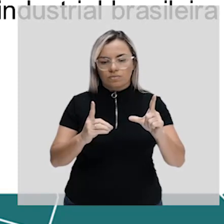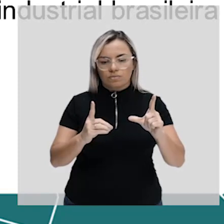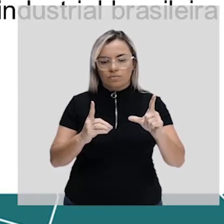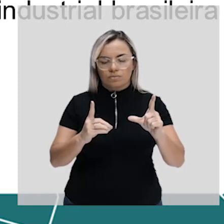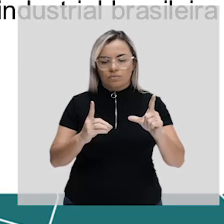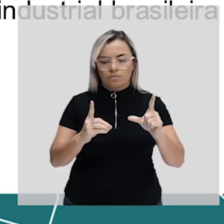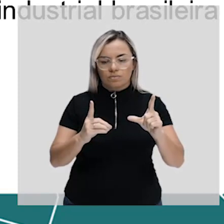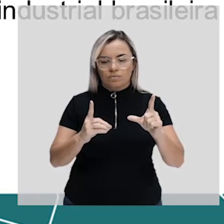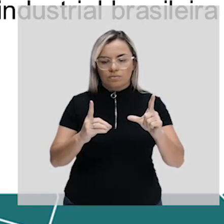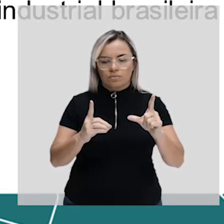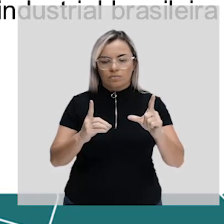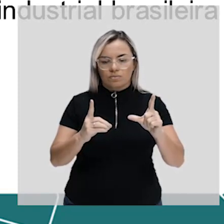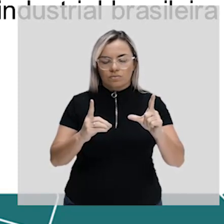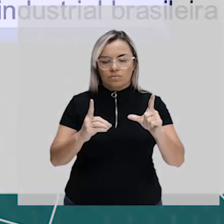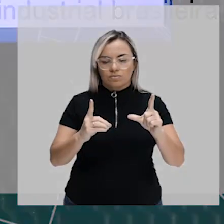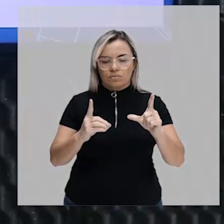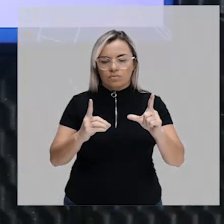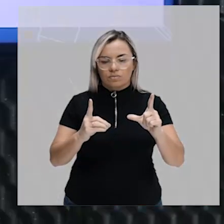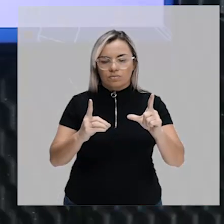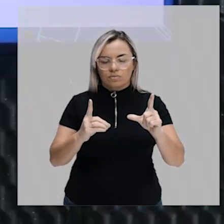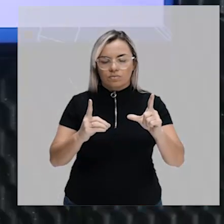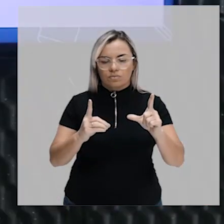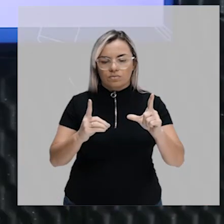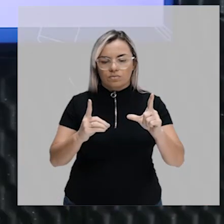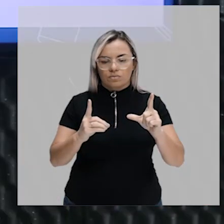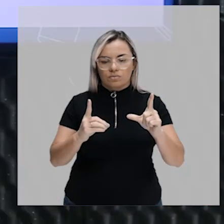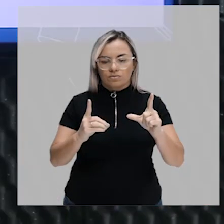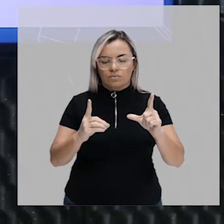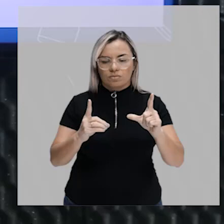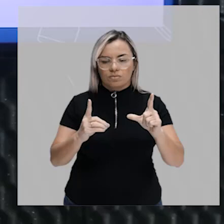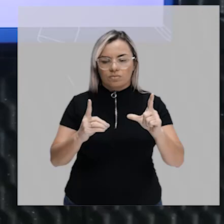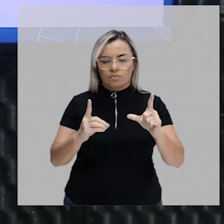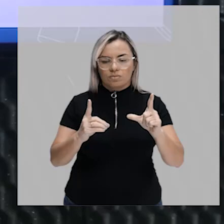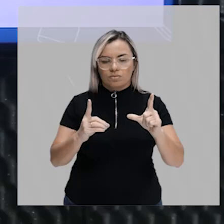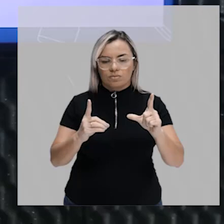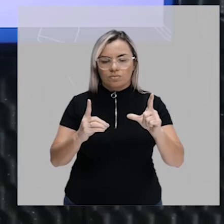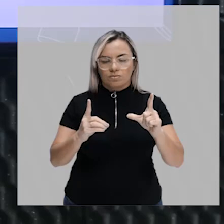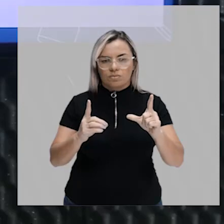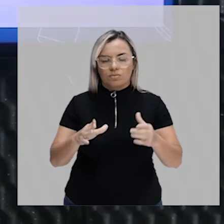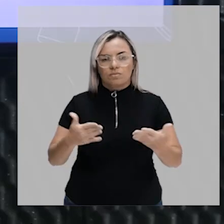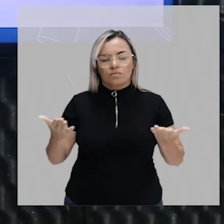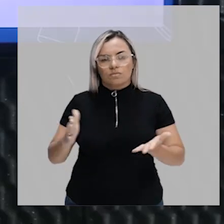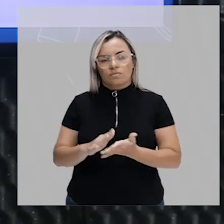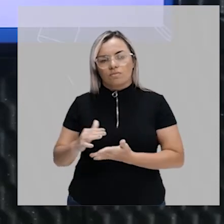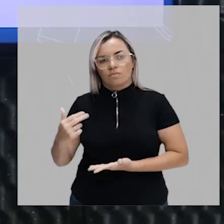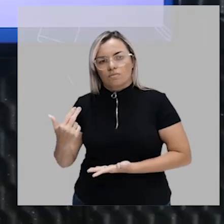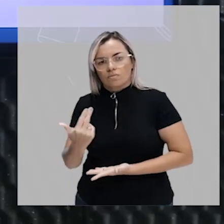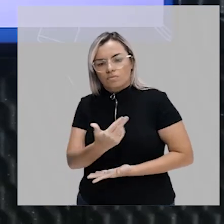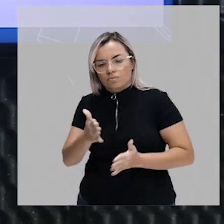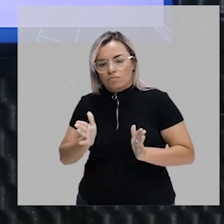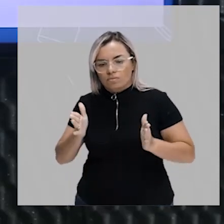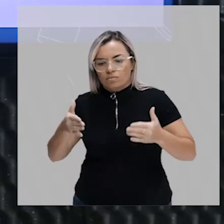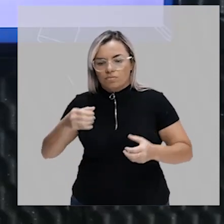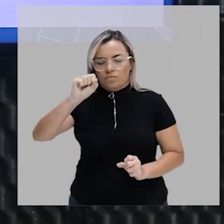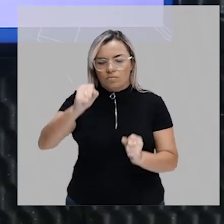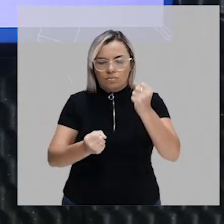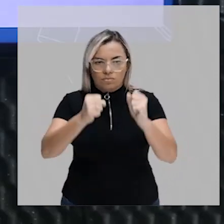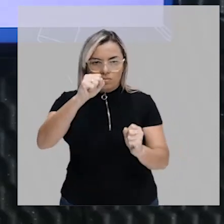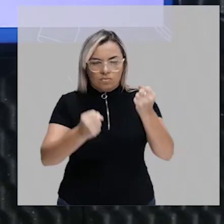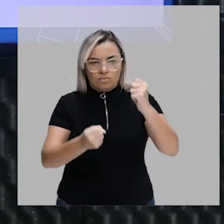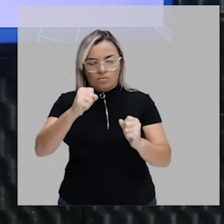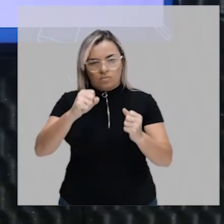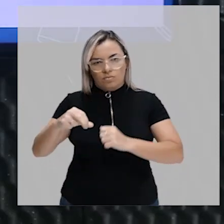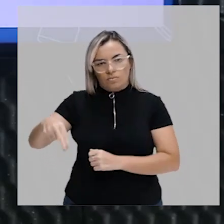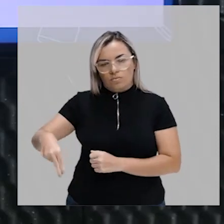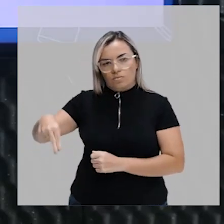a redistribuição industrial brasileira em direção às regiões Sul e Norte. Galera, nós vamos ter focos de industrialização no Norte, como, por